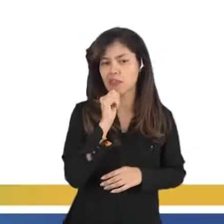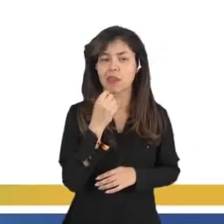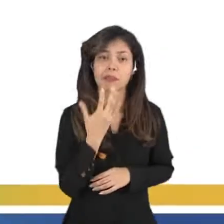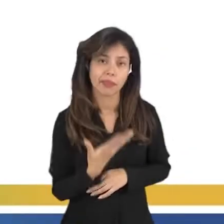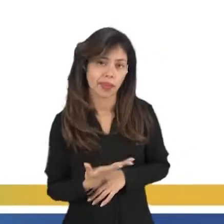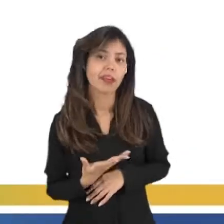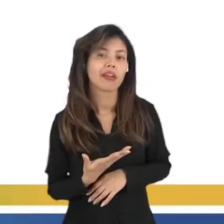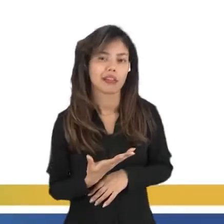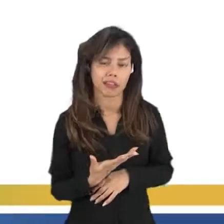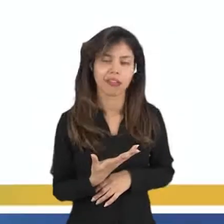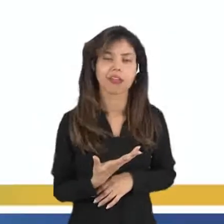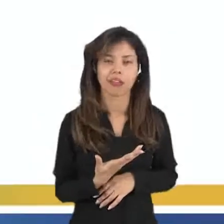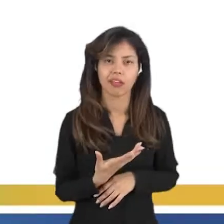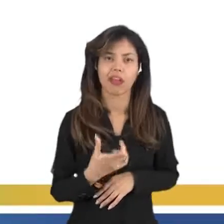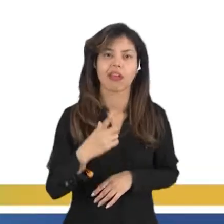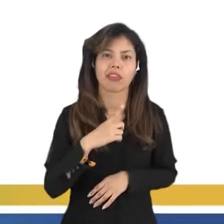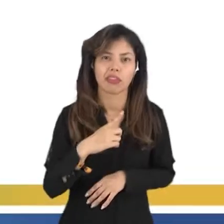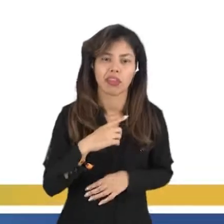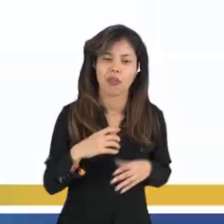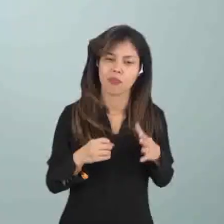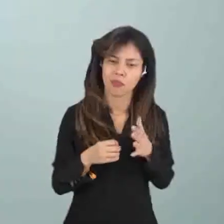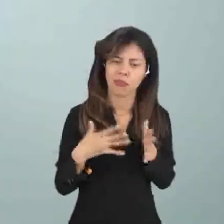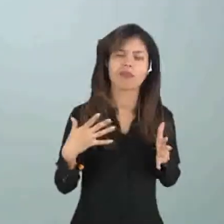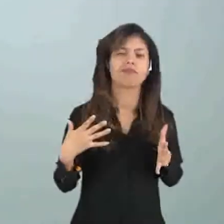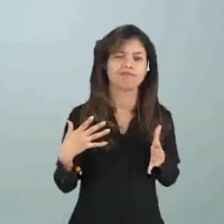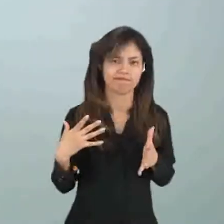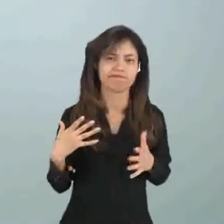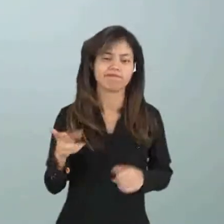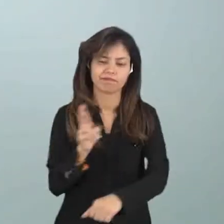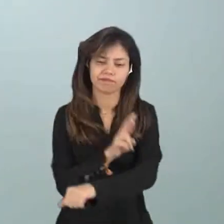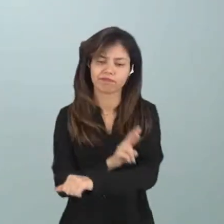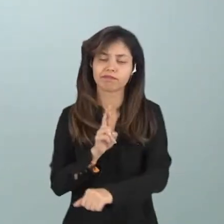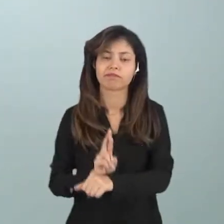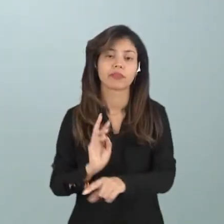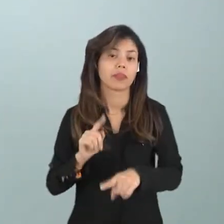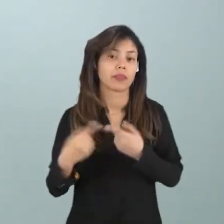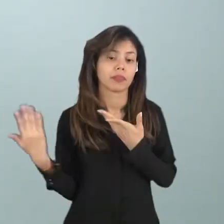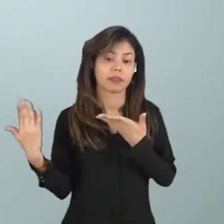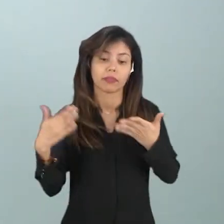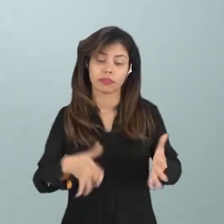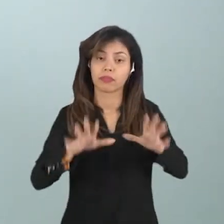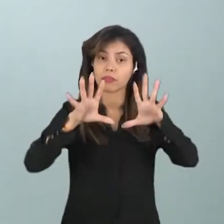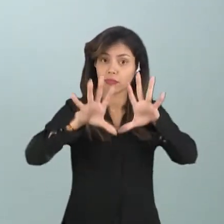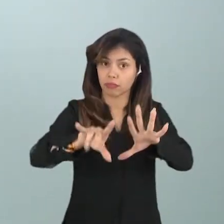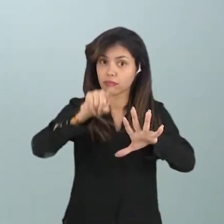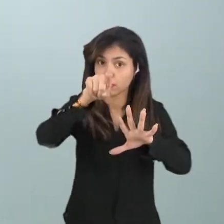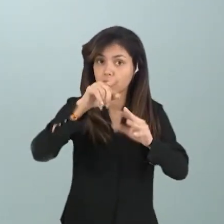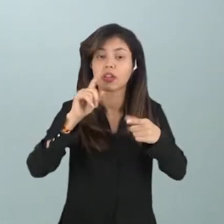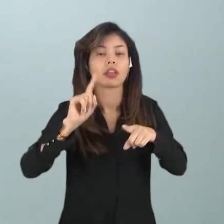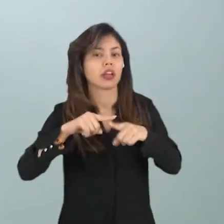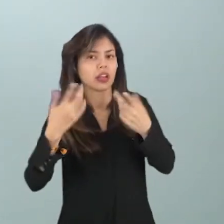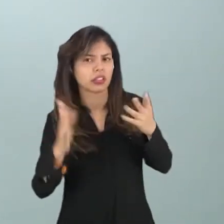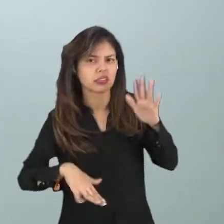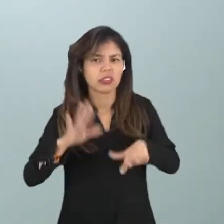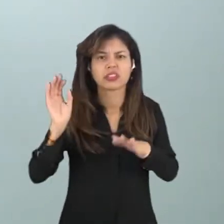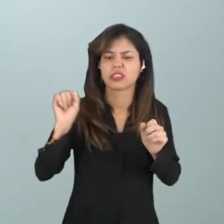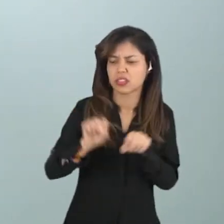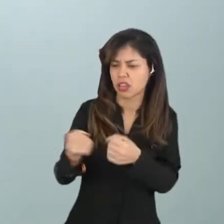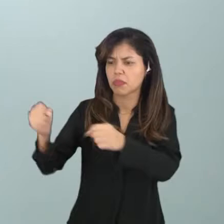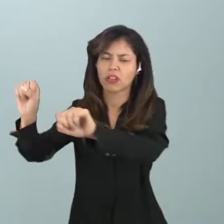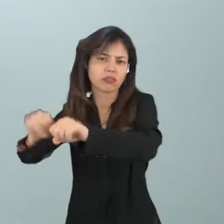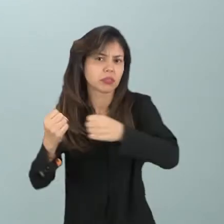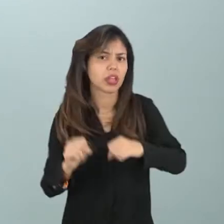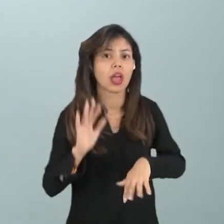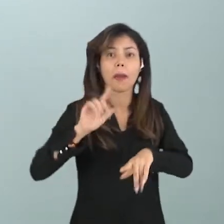de no Brasil terem uma série de divergências religiosas, mas elas não chegam a esse nível. Às vezes quebra ali um santo aqui, outro